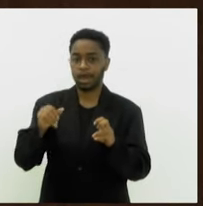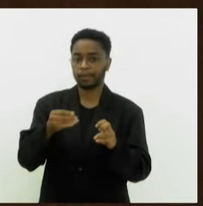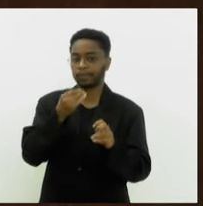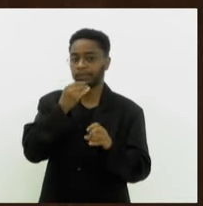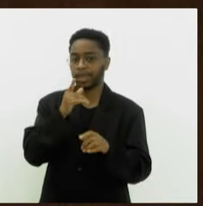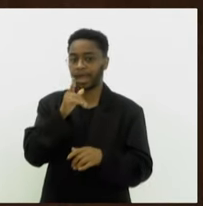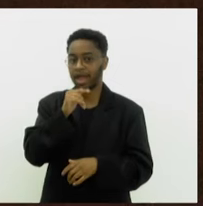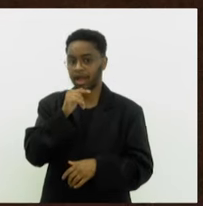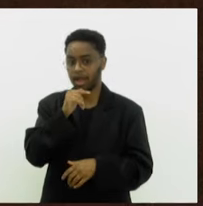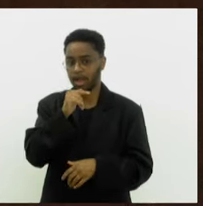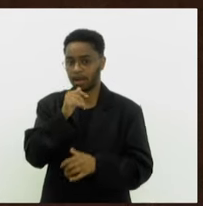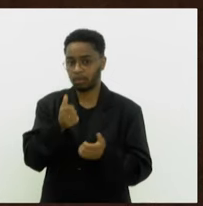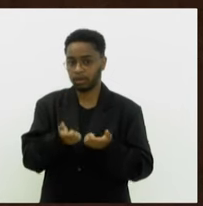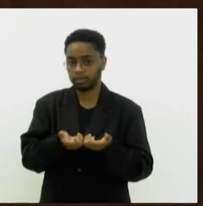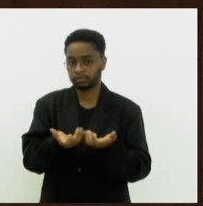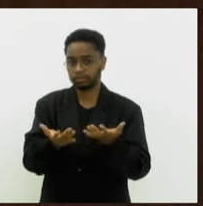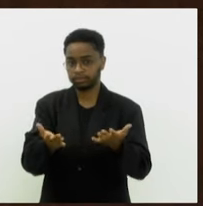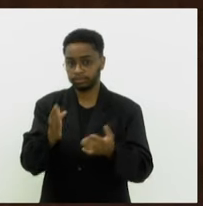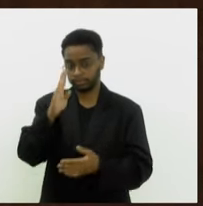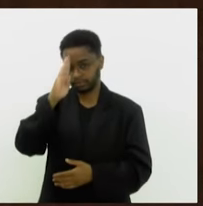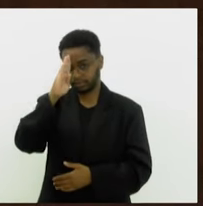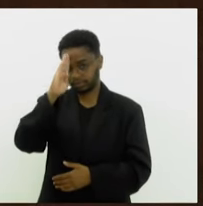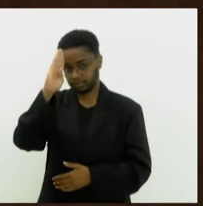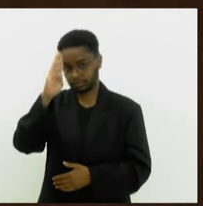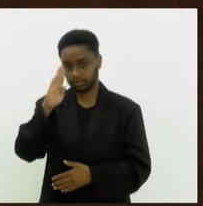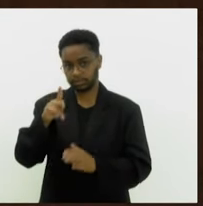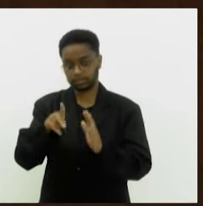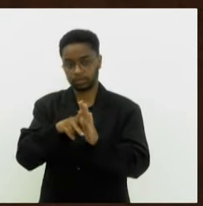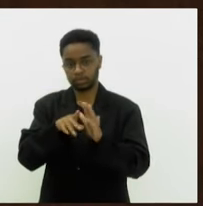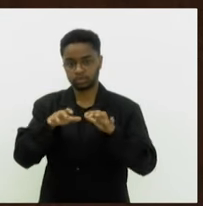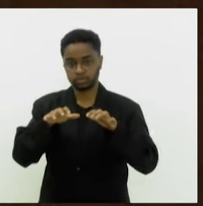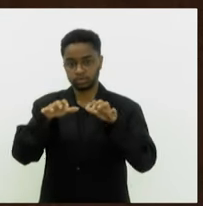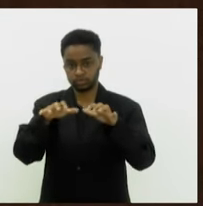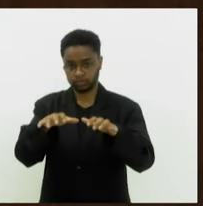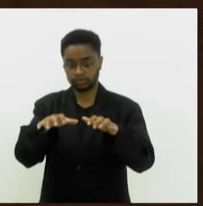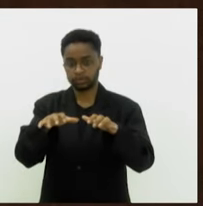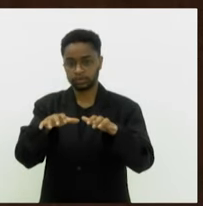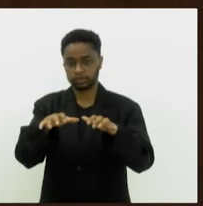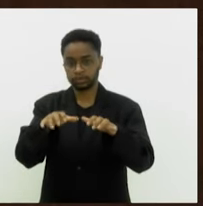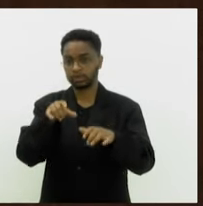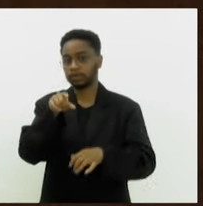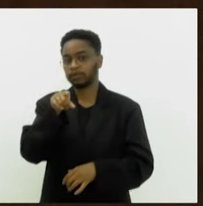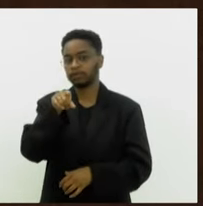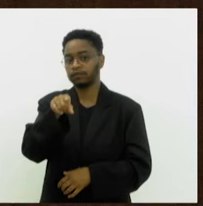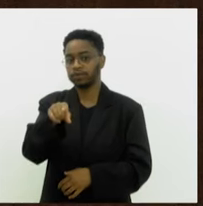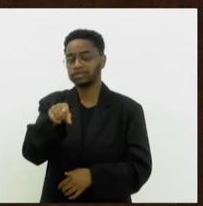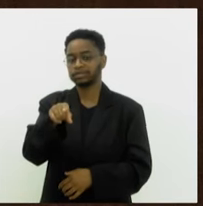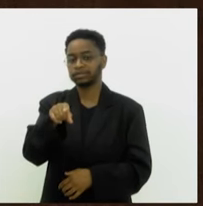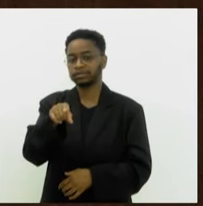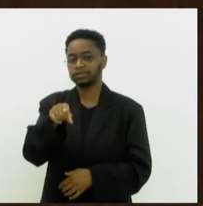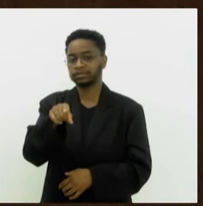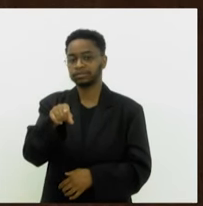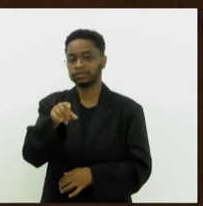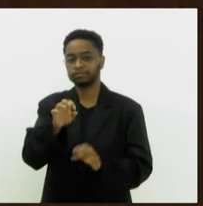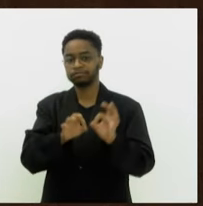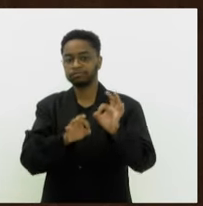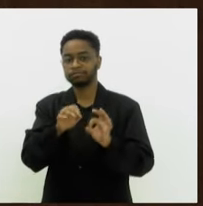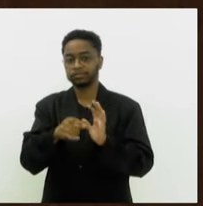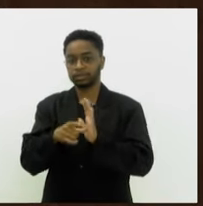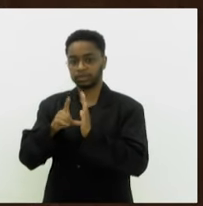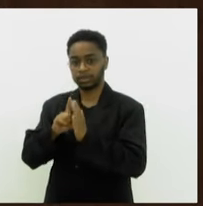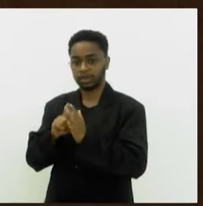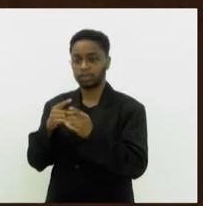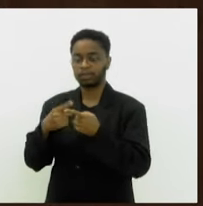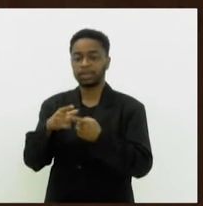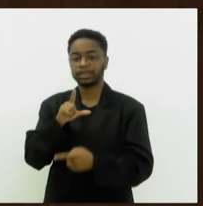servidas, principalmente as oriundas da chuva, o senhor estava se antecipando a uma